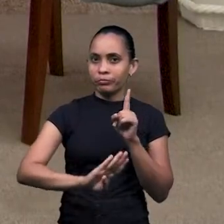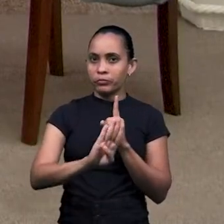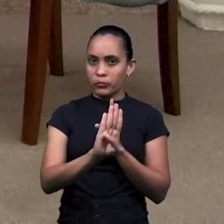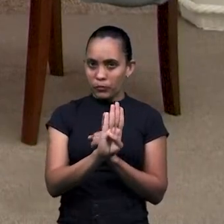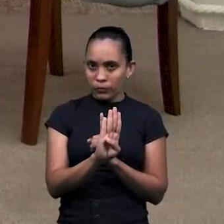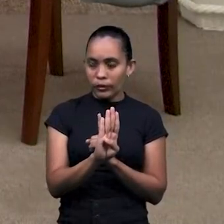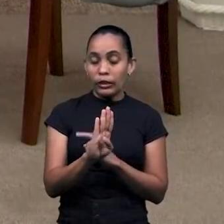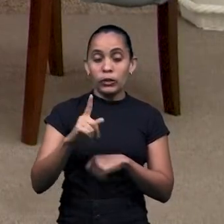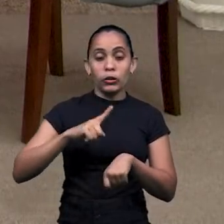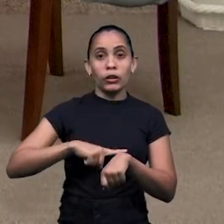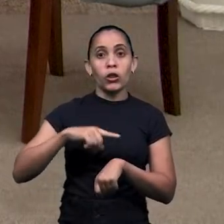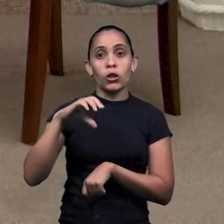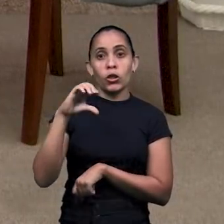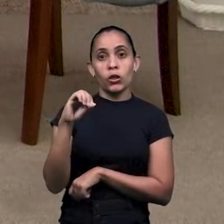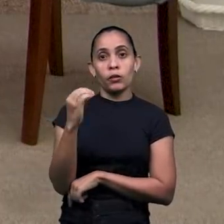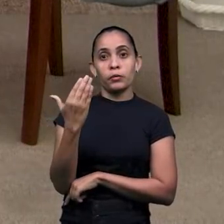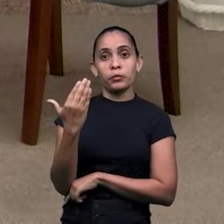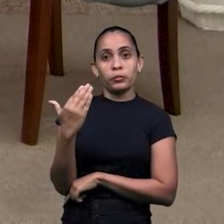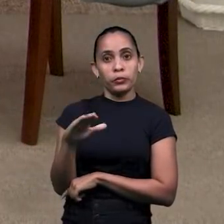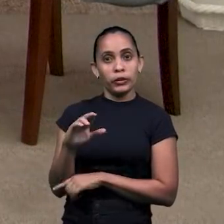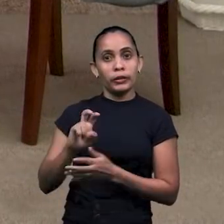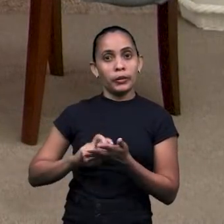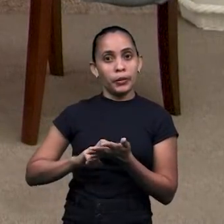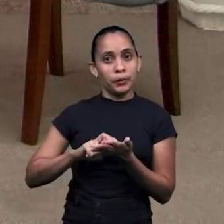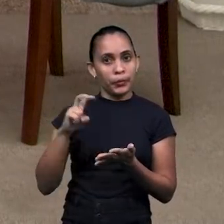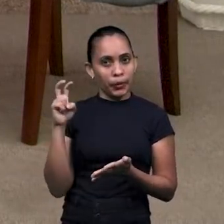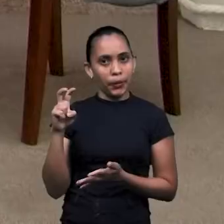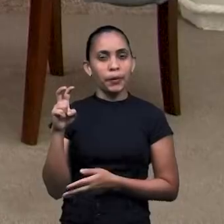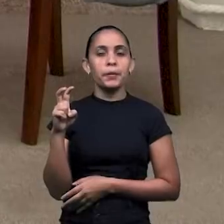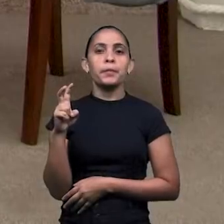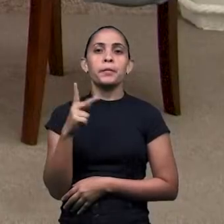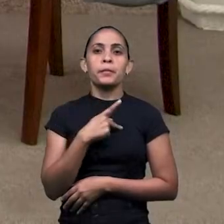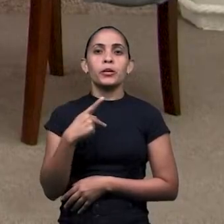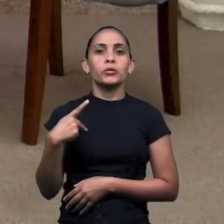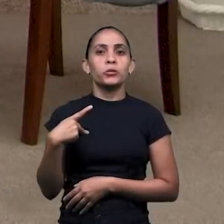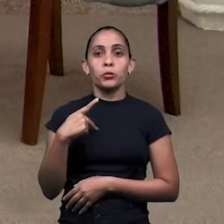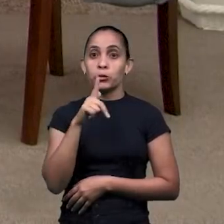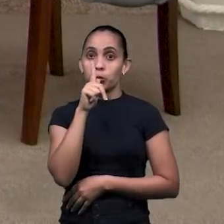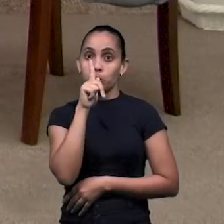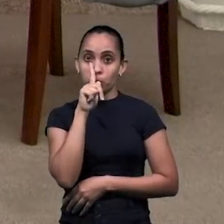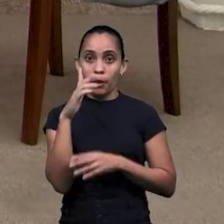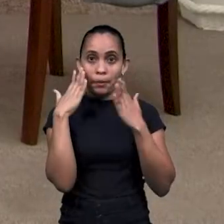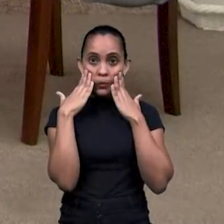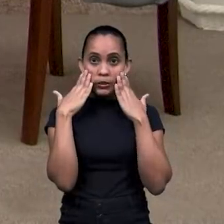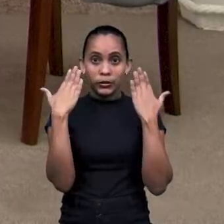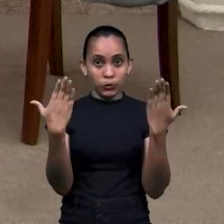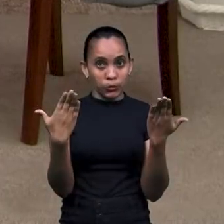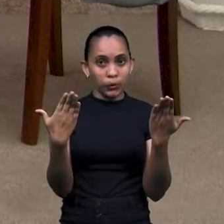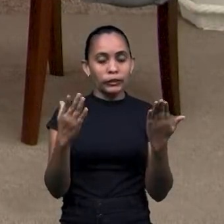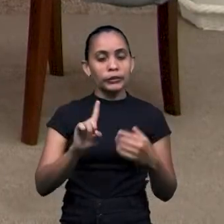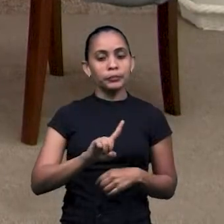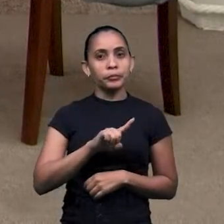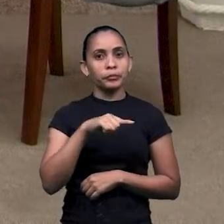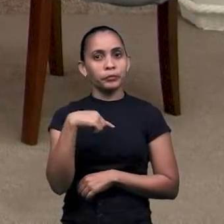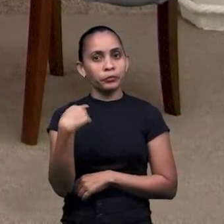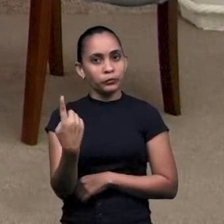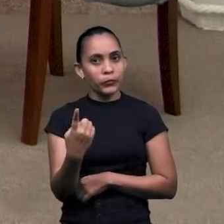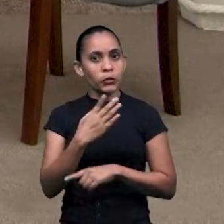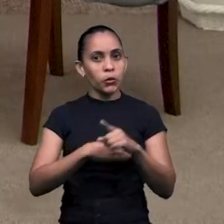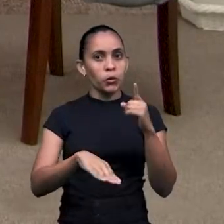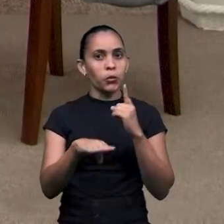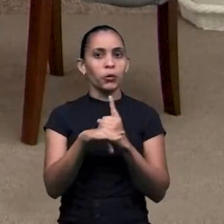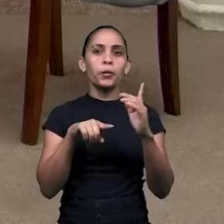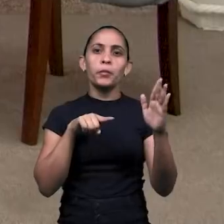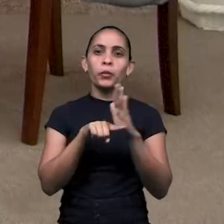Dominical. Às 9h30 da manhã, pastor Gilson apresentou alguns desses vídeos. Às 10 horas tivemos o nosso culto com as perguntas já